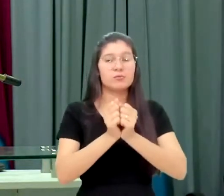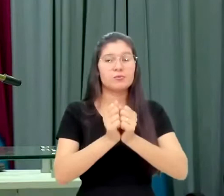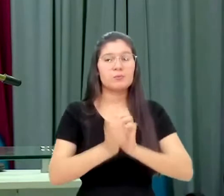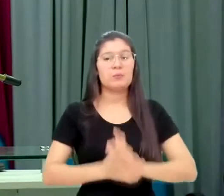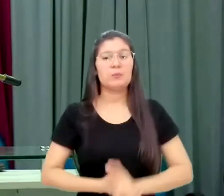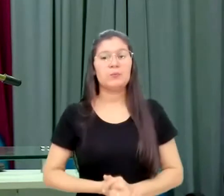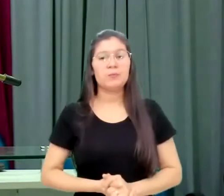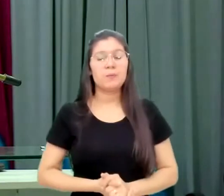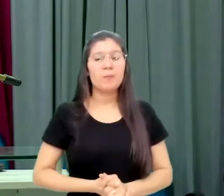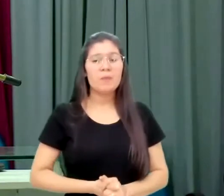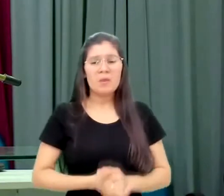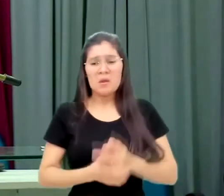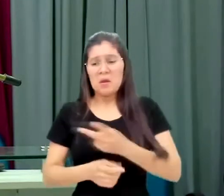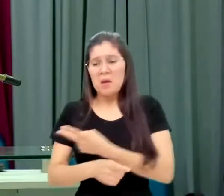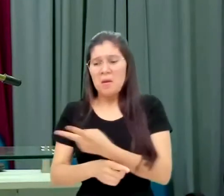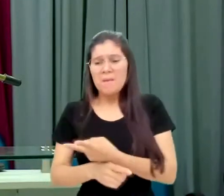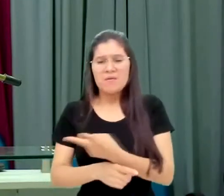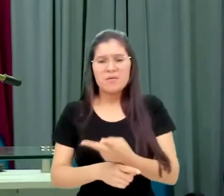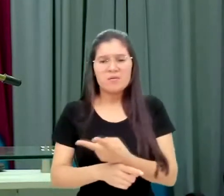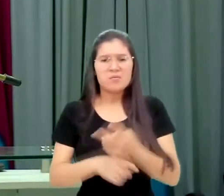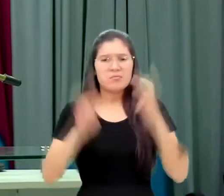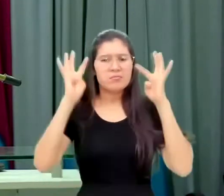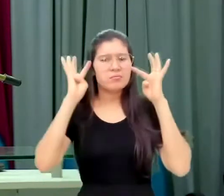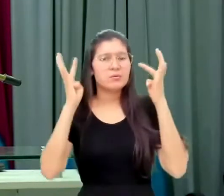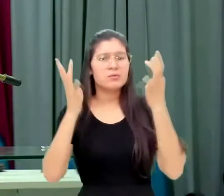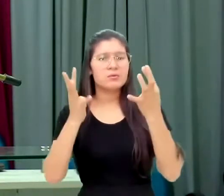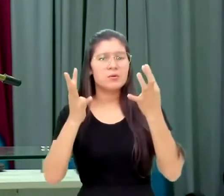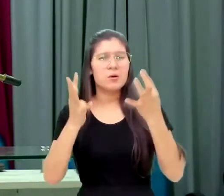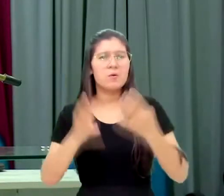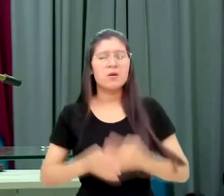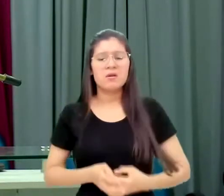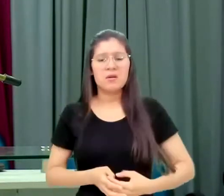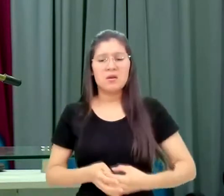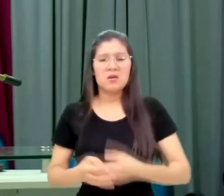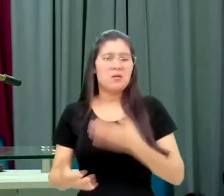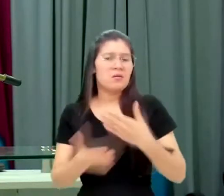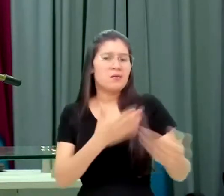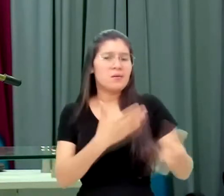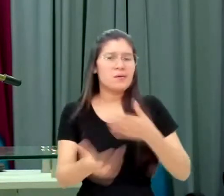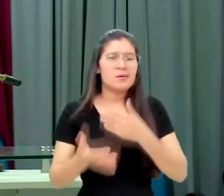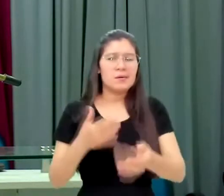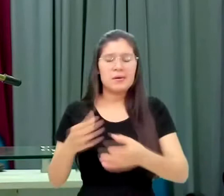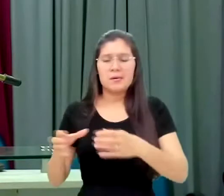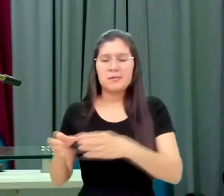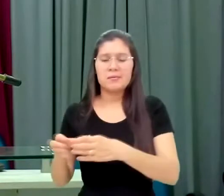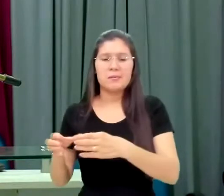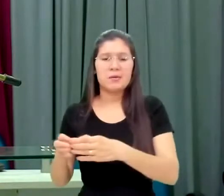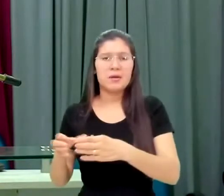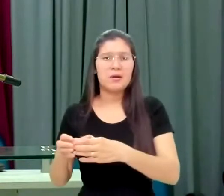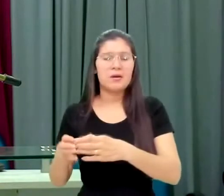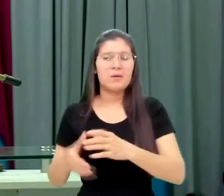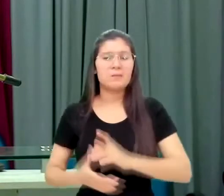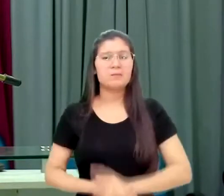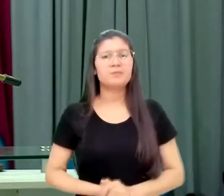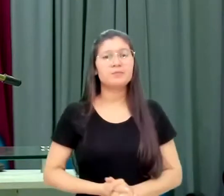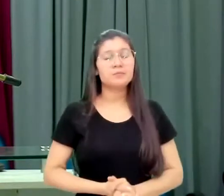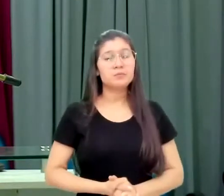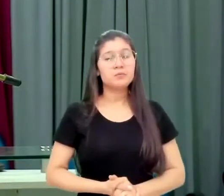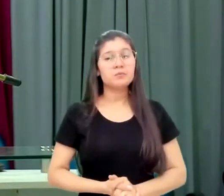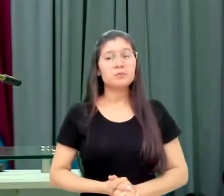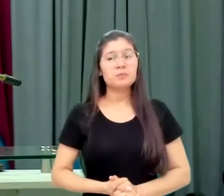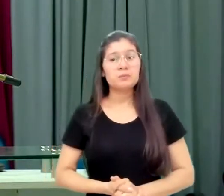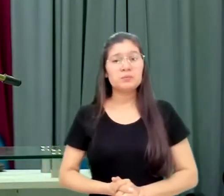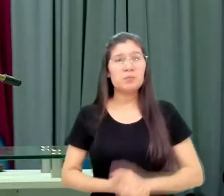outros lugares. Não tem esquecido essa palavra de Deus, que dá garantias, quando o Senhor diz: e eis que eu